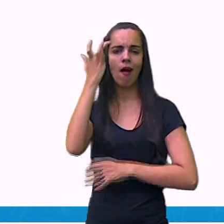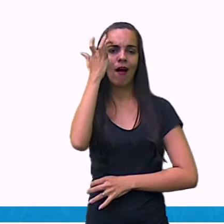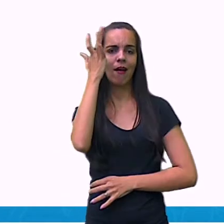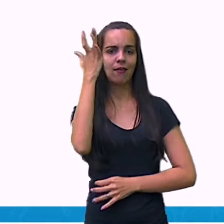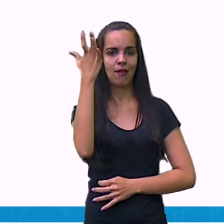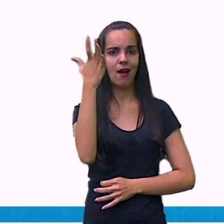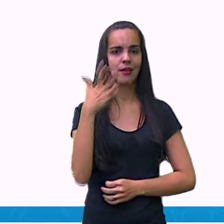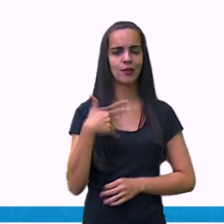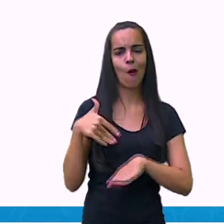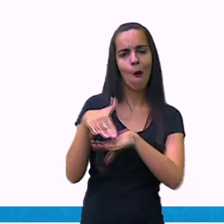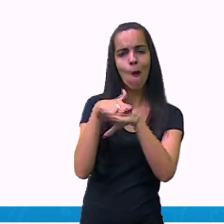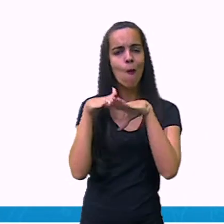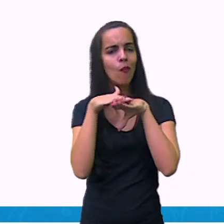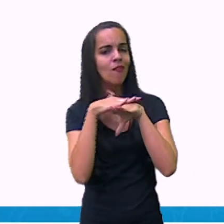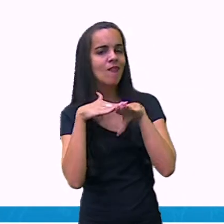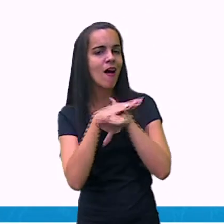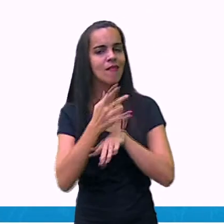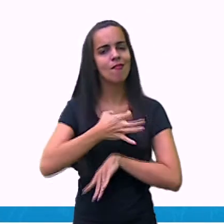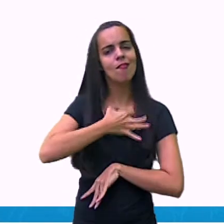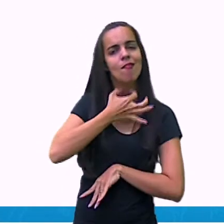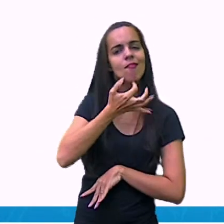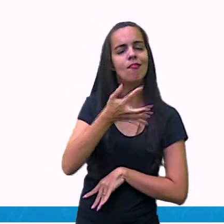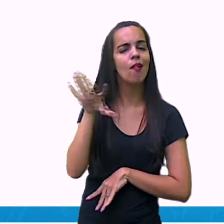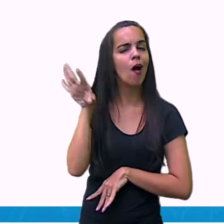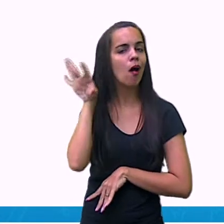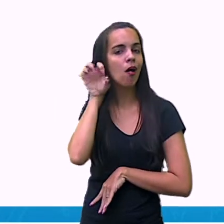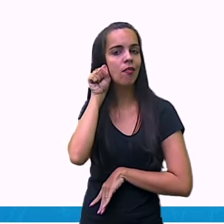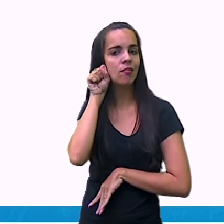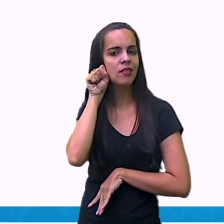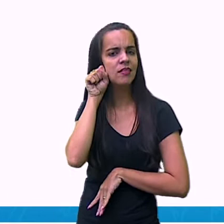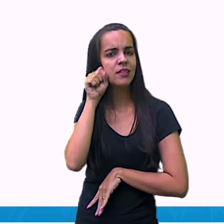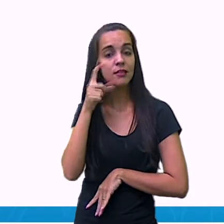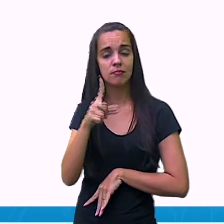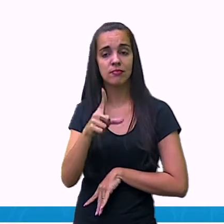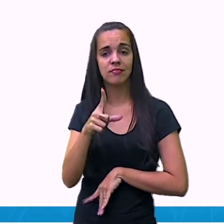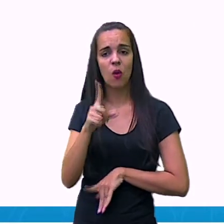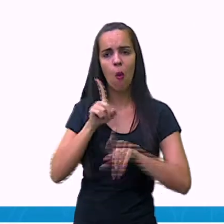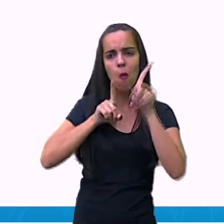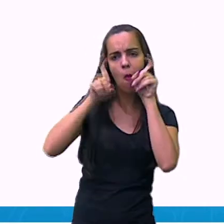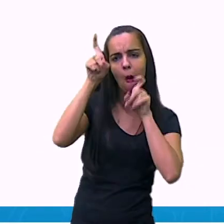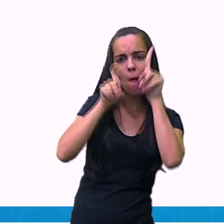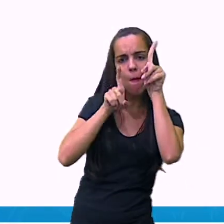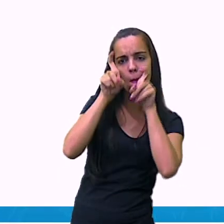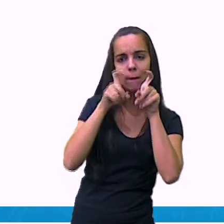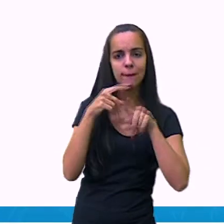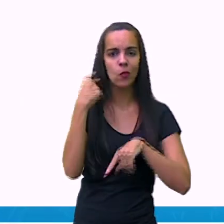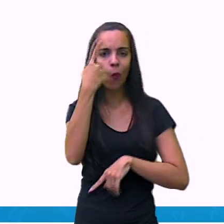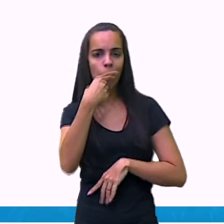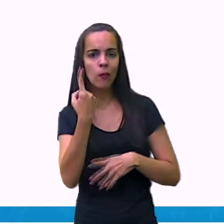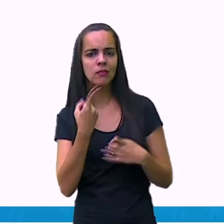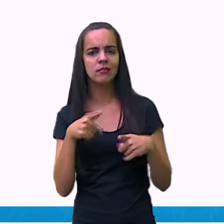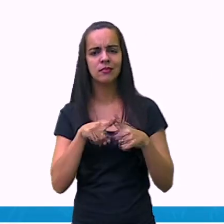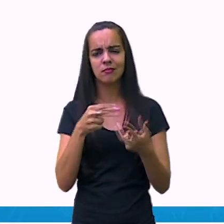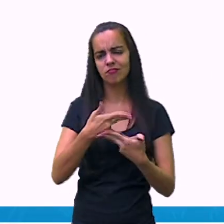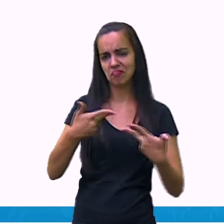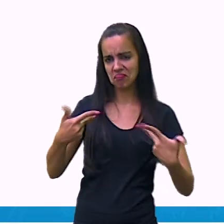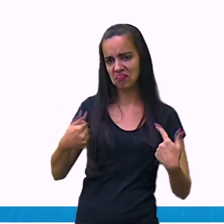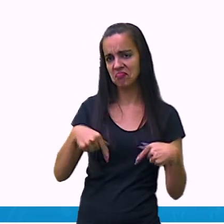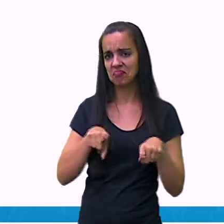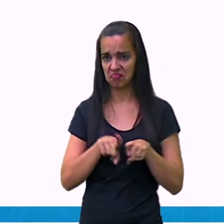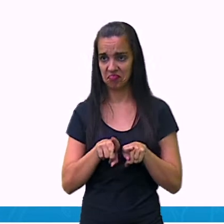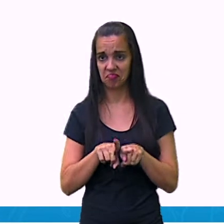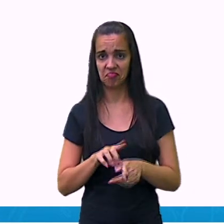pode conversar, tem o tom de voz, a expressão do rosto, do gesto,